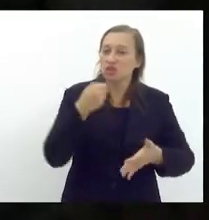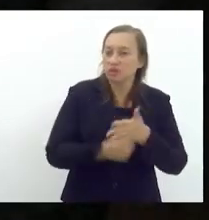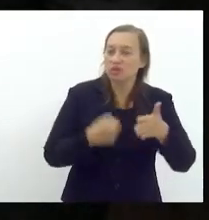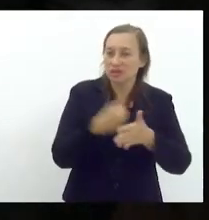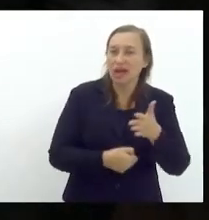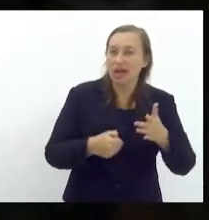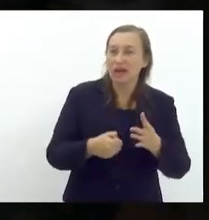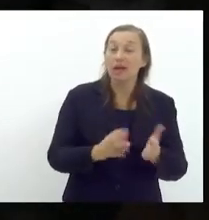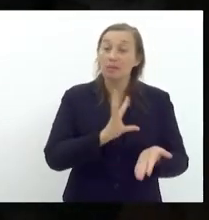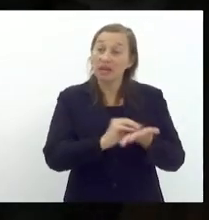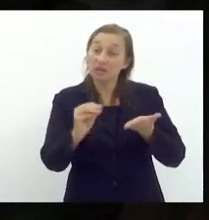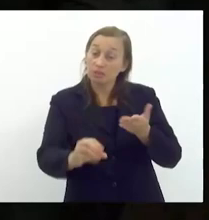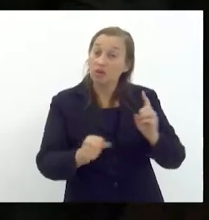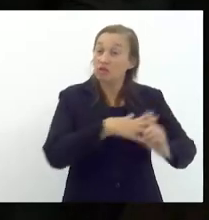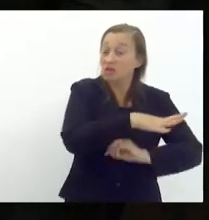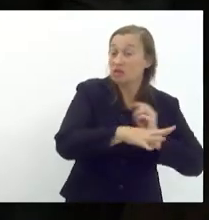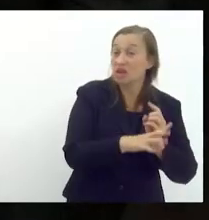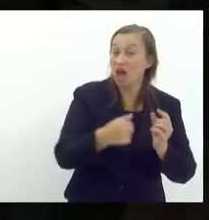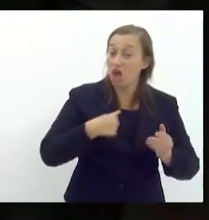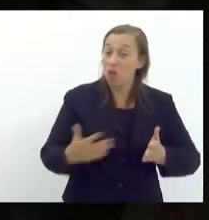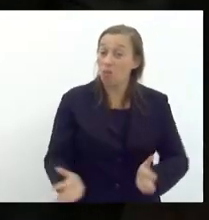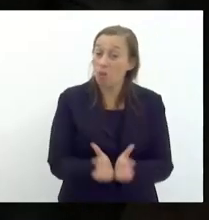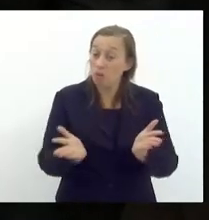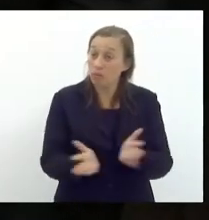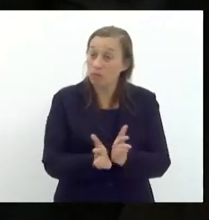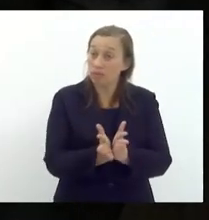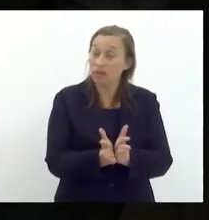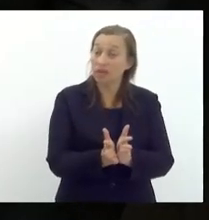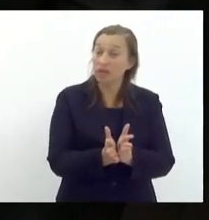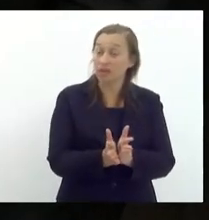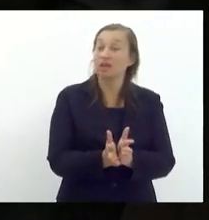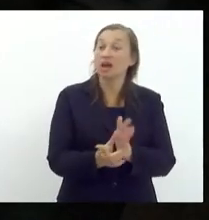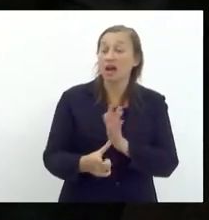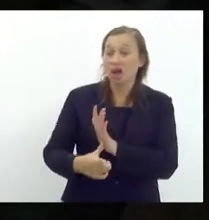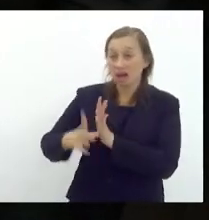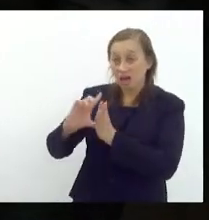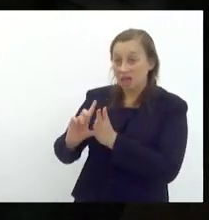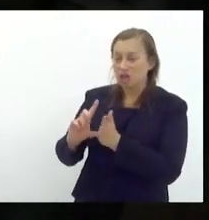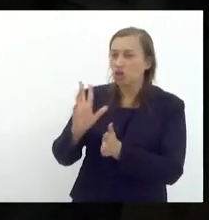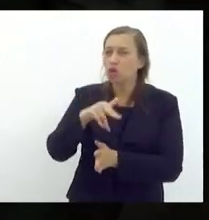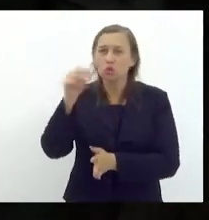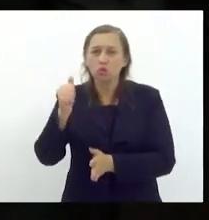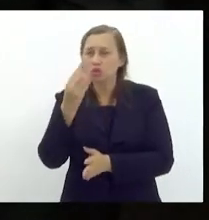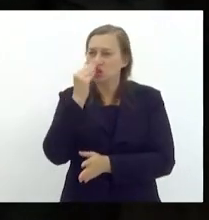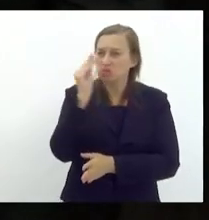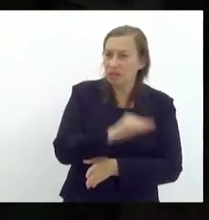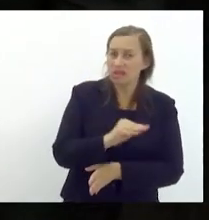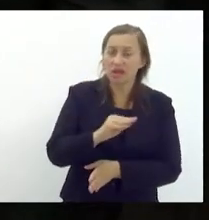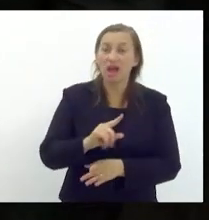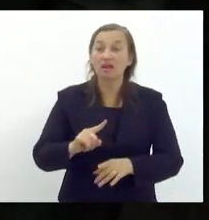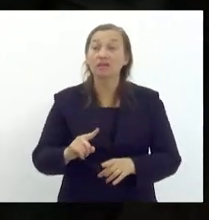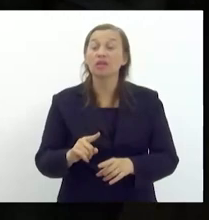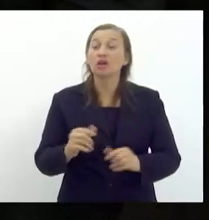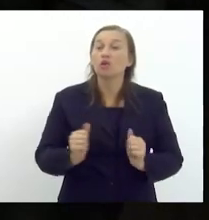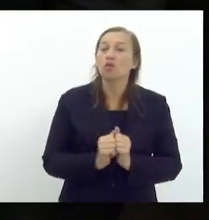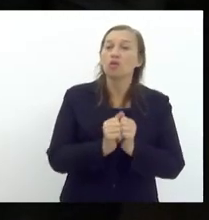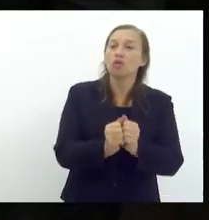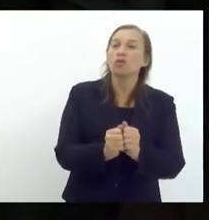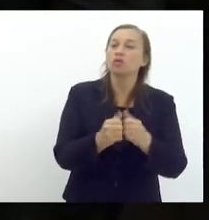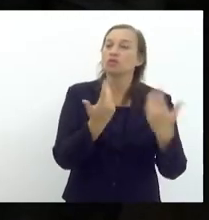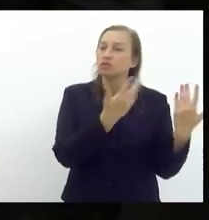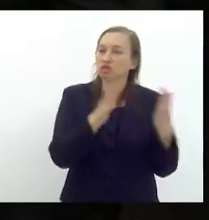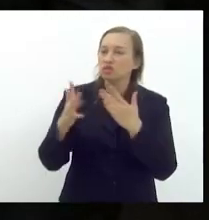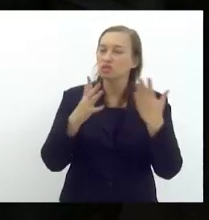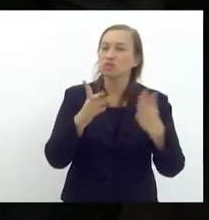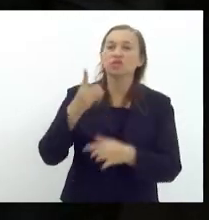sendo assim nunca deixarei de pensar na população mais empobrecida então para amenizar o conjunto dos deputados